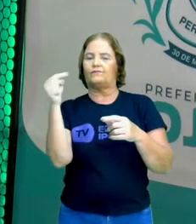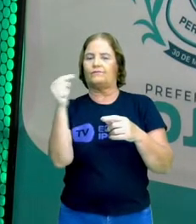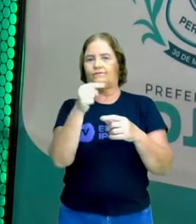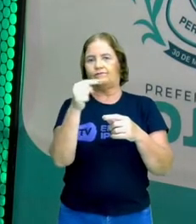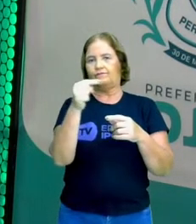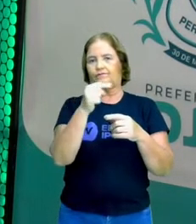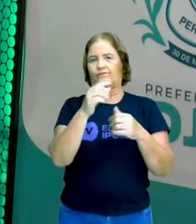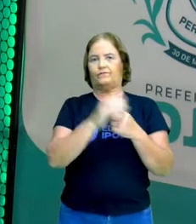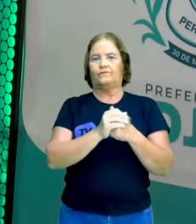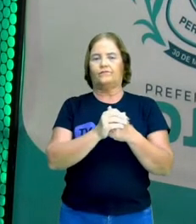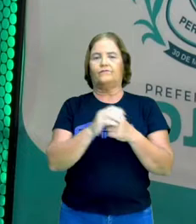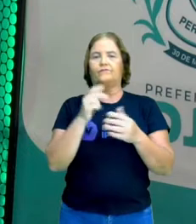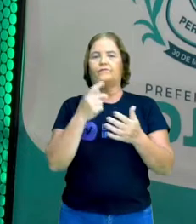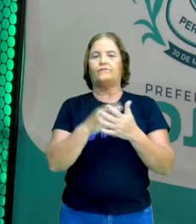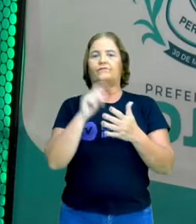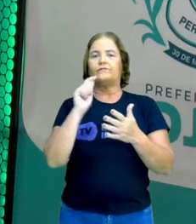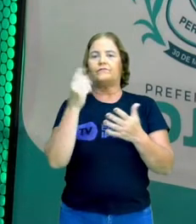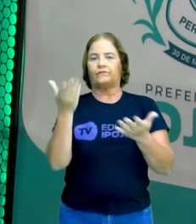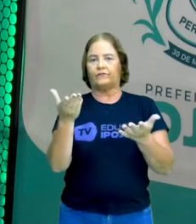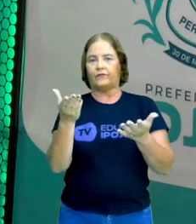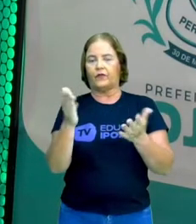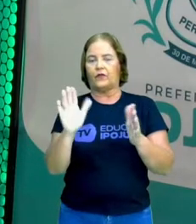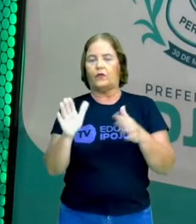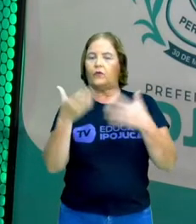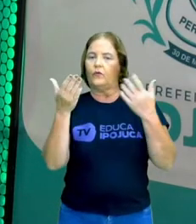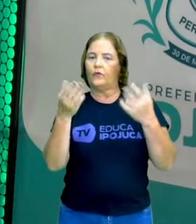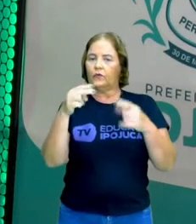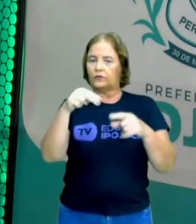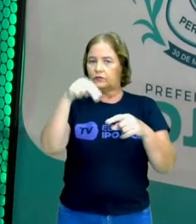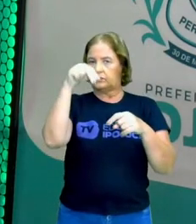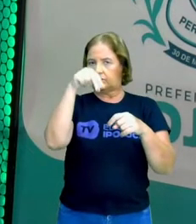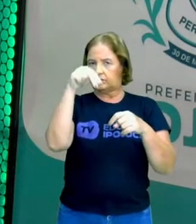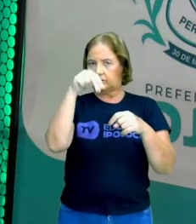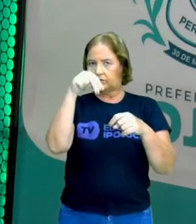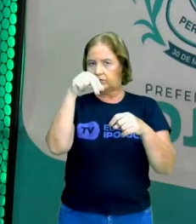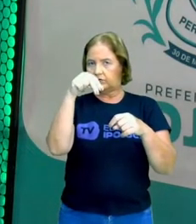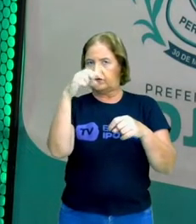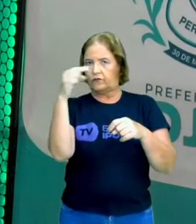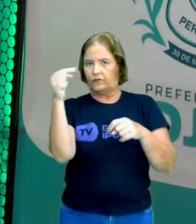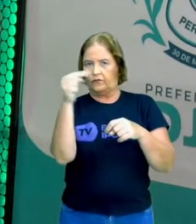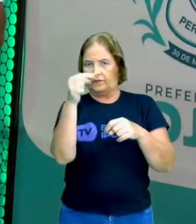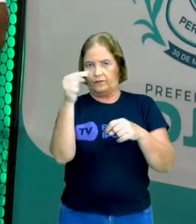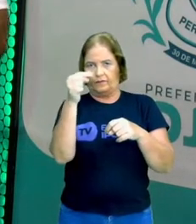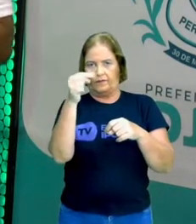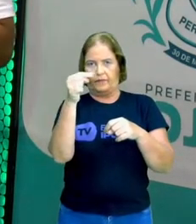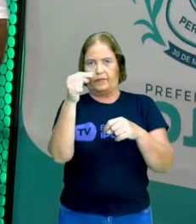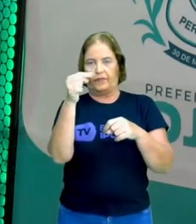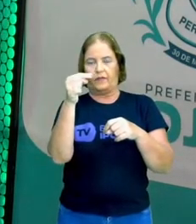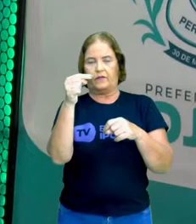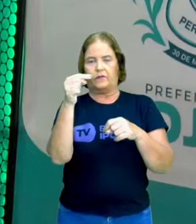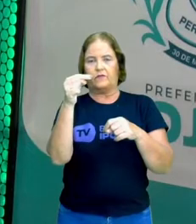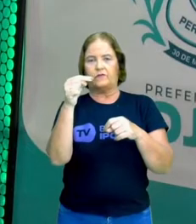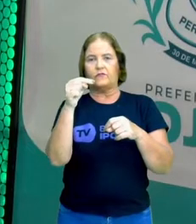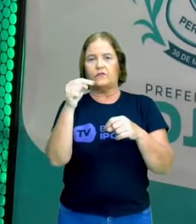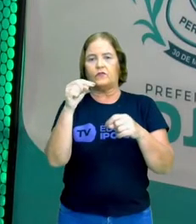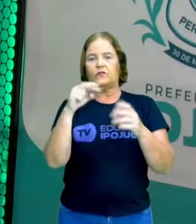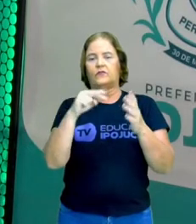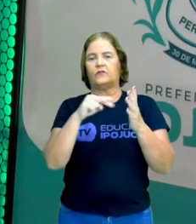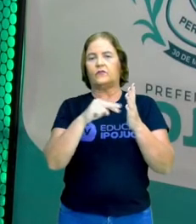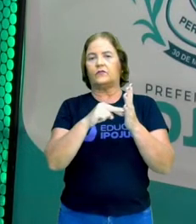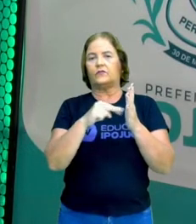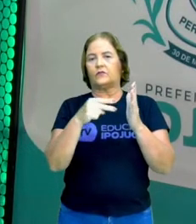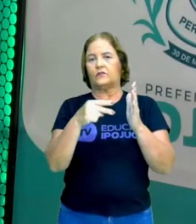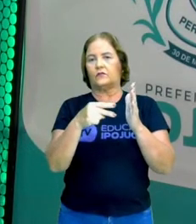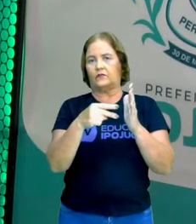acontecer? Vamos lá. Quando o expoente for um número negativo, isso